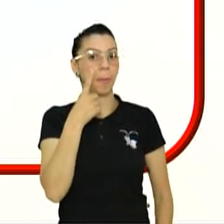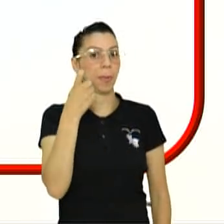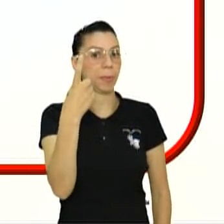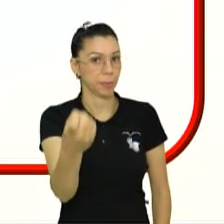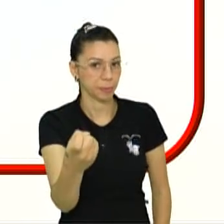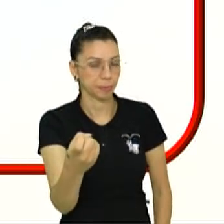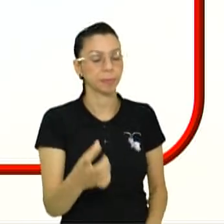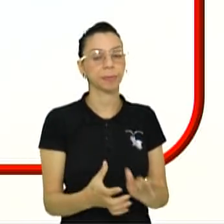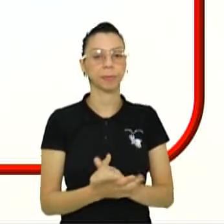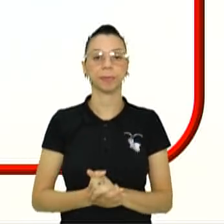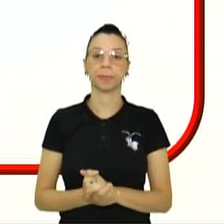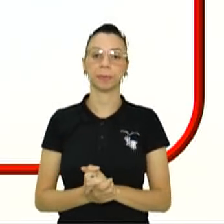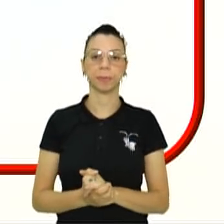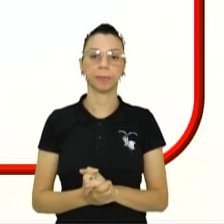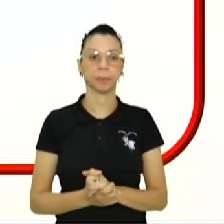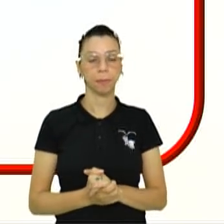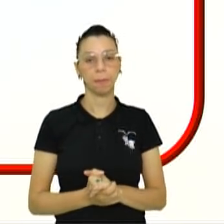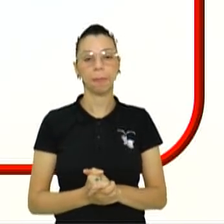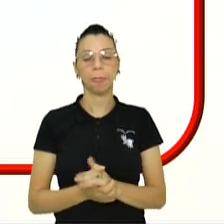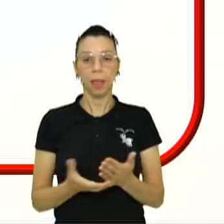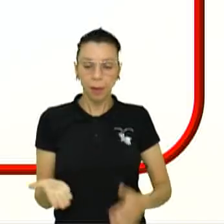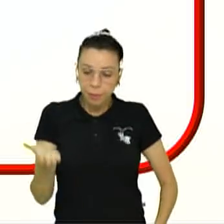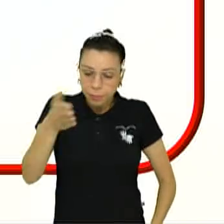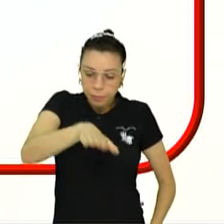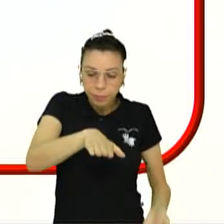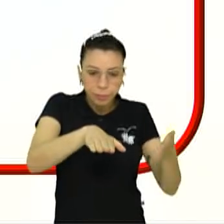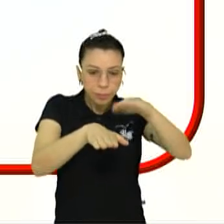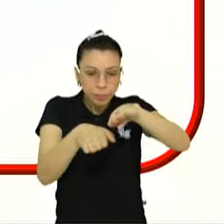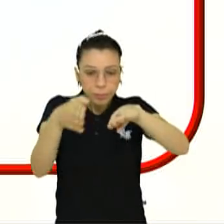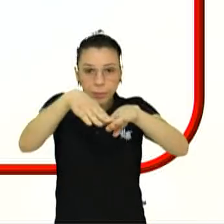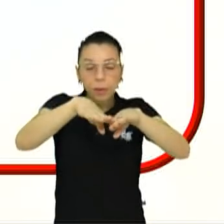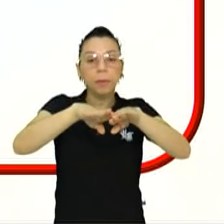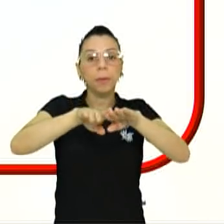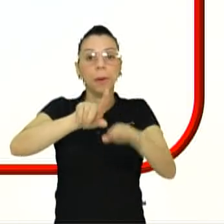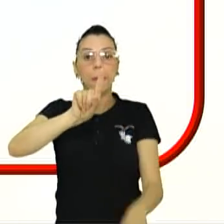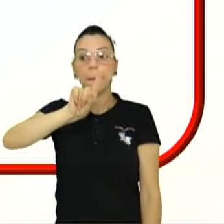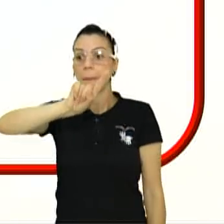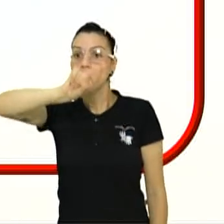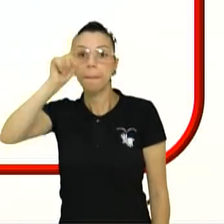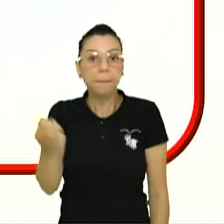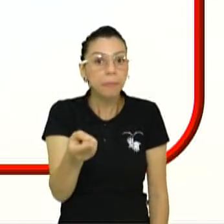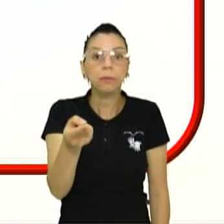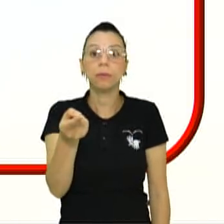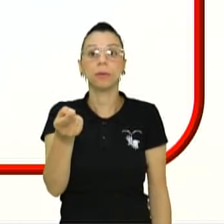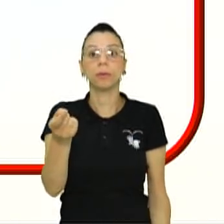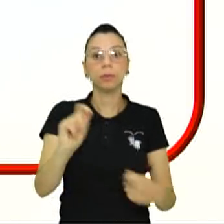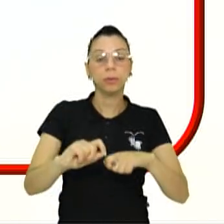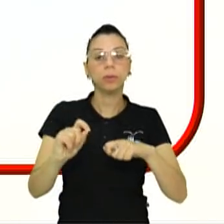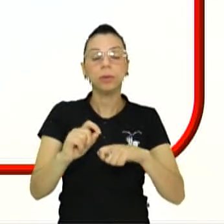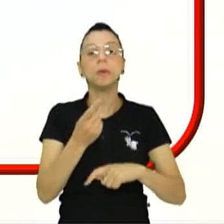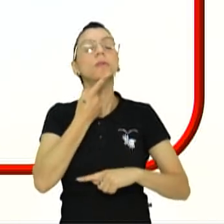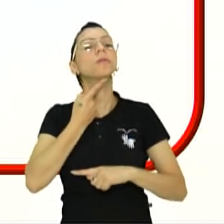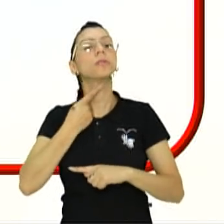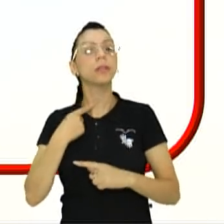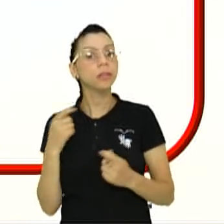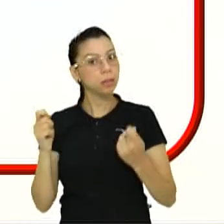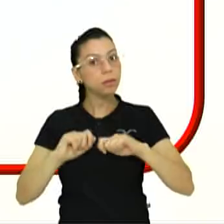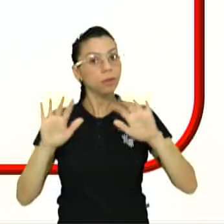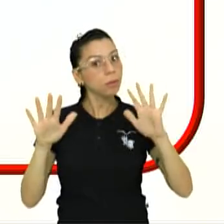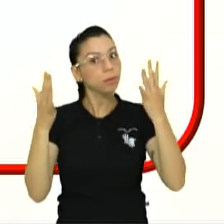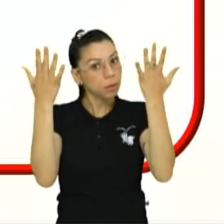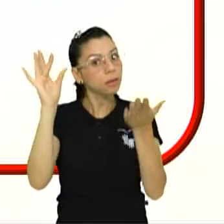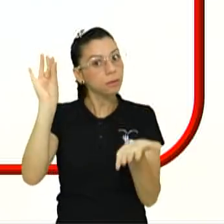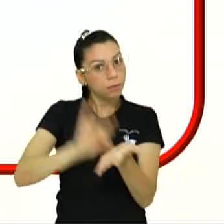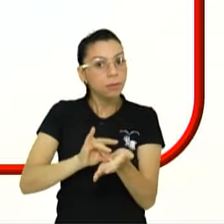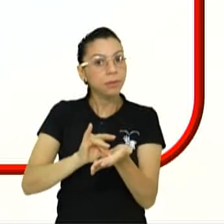curiosidade, dizem que ao dobrarmos 1000 tsurus, os nossos desejos são realizados. Então